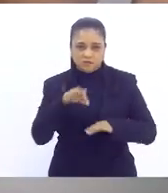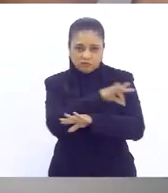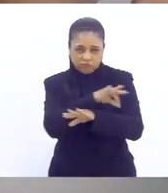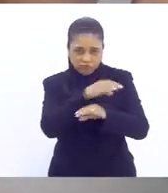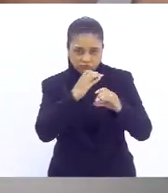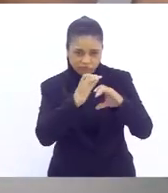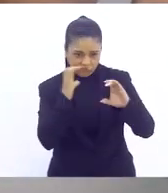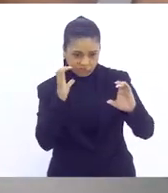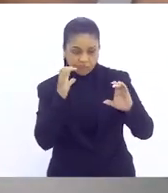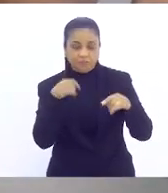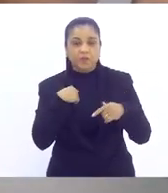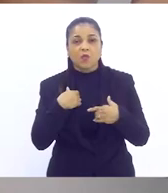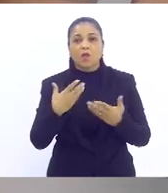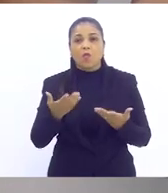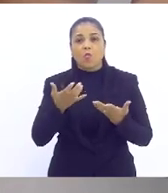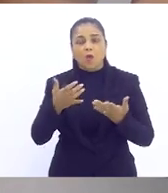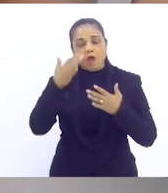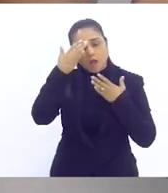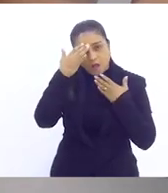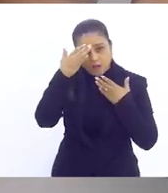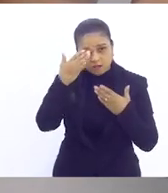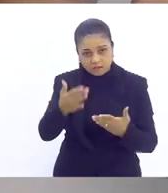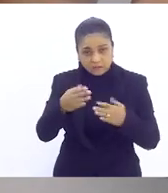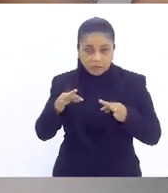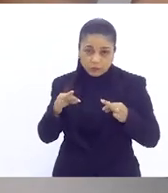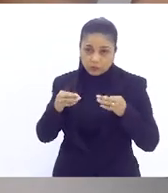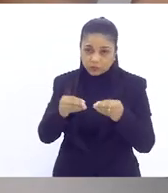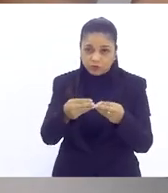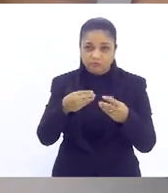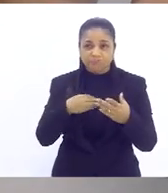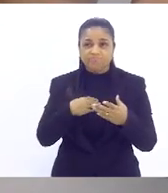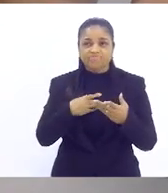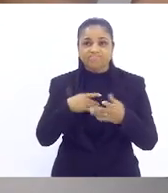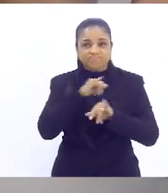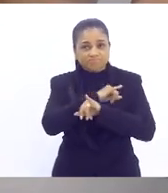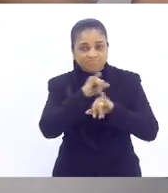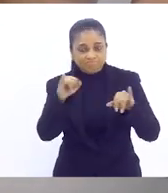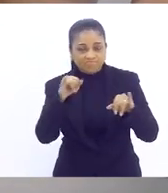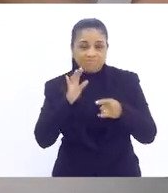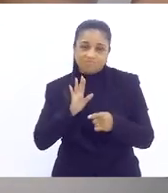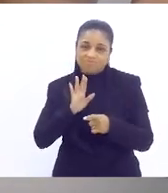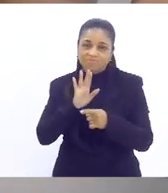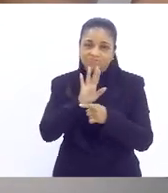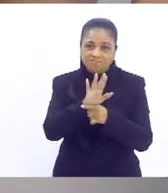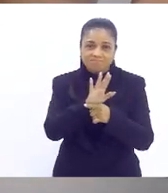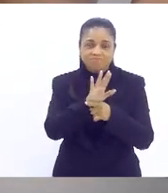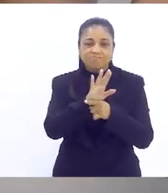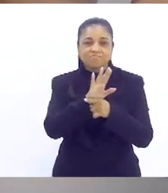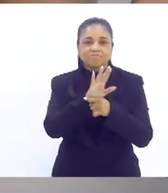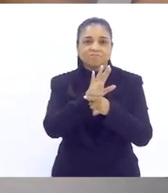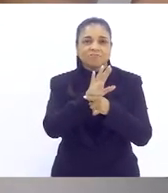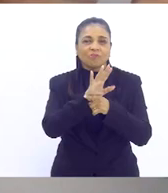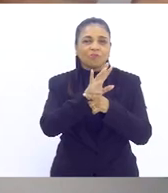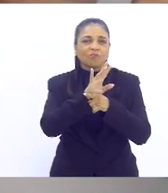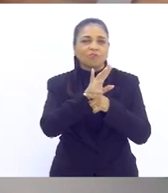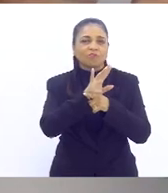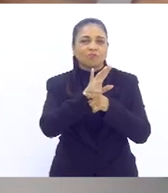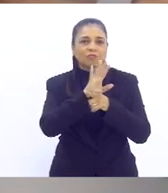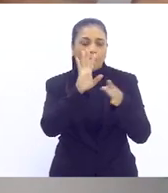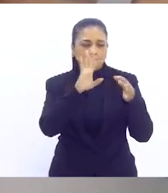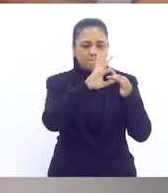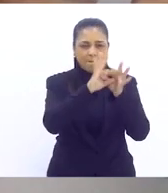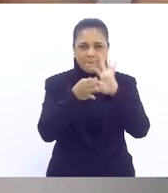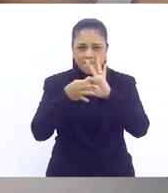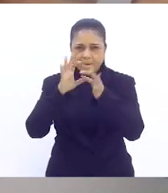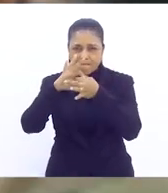eu ganhei agradecer a todos eu queria simplesmente dar uma contribuição contextualizar um pouco a